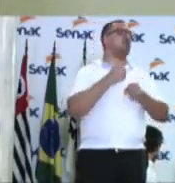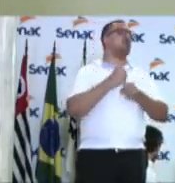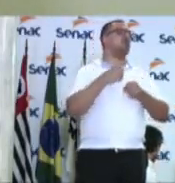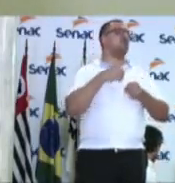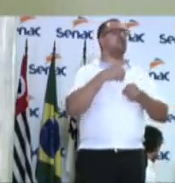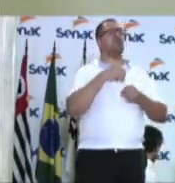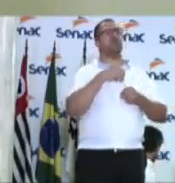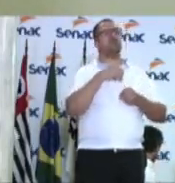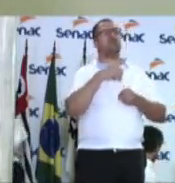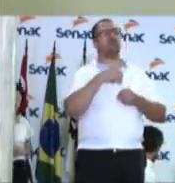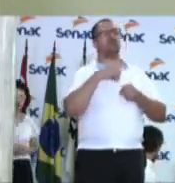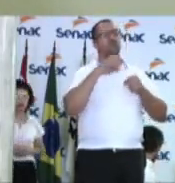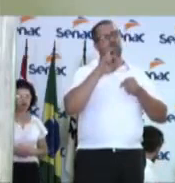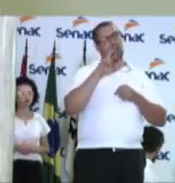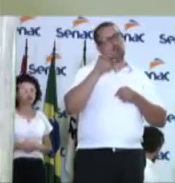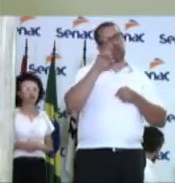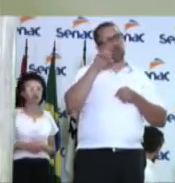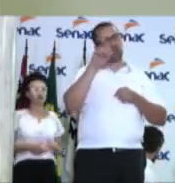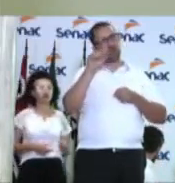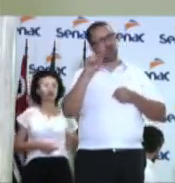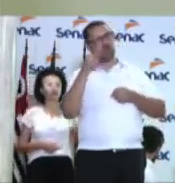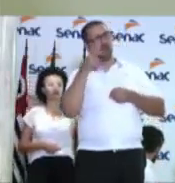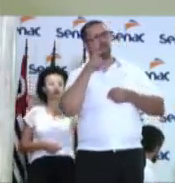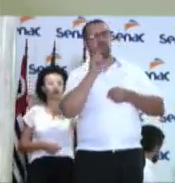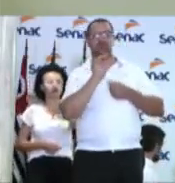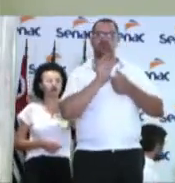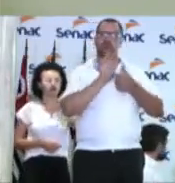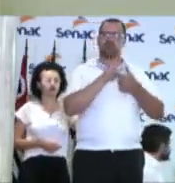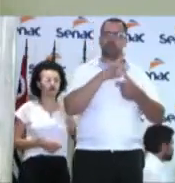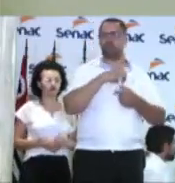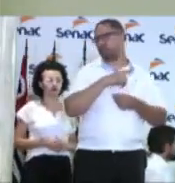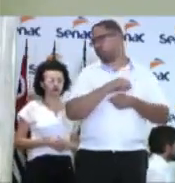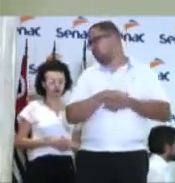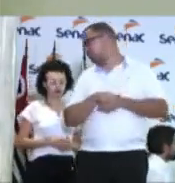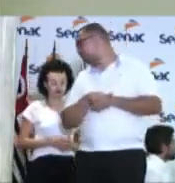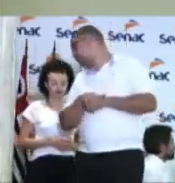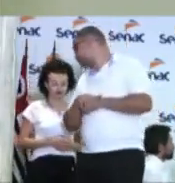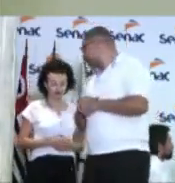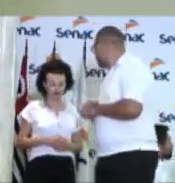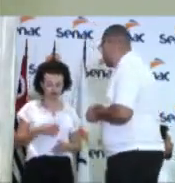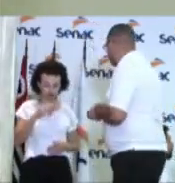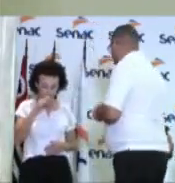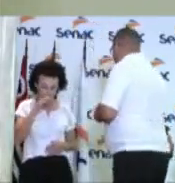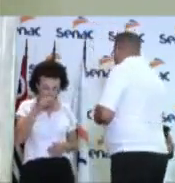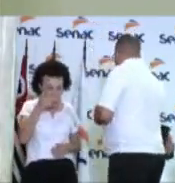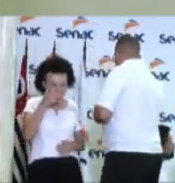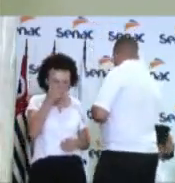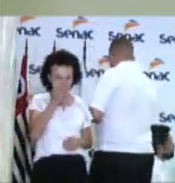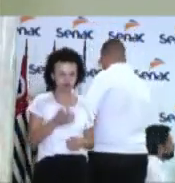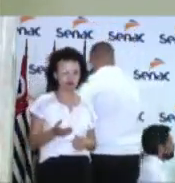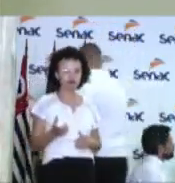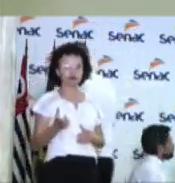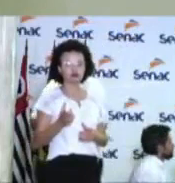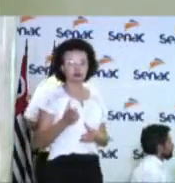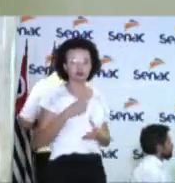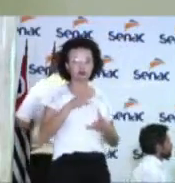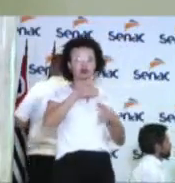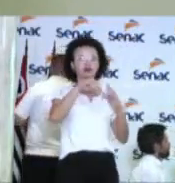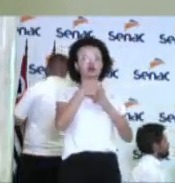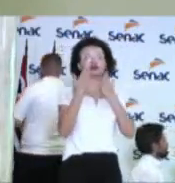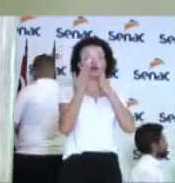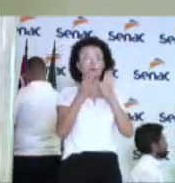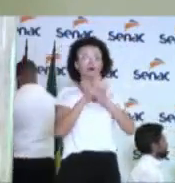viu uma oportunidade e conseguiu, enfim, trazer com a Fernanda Keller, que ela, enfim, ela se encaixa perfeitamente em todos os pré-requisitos da